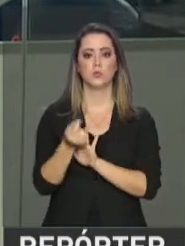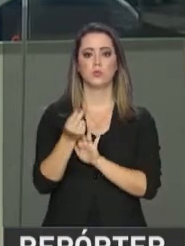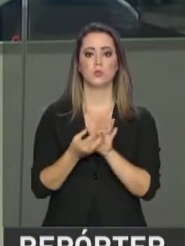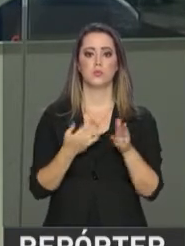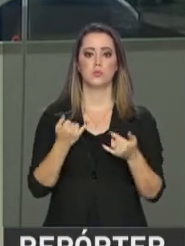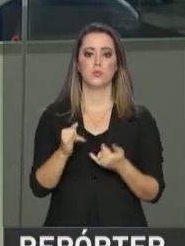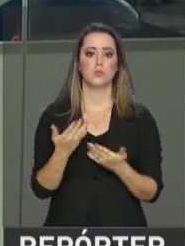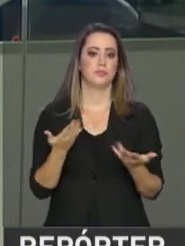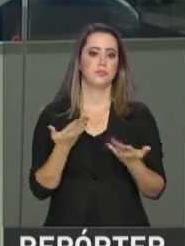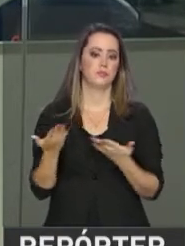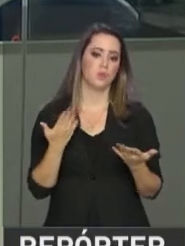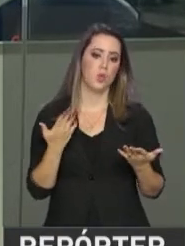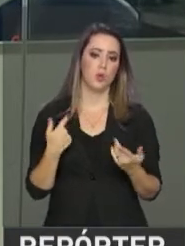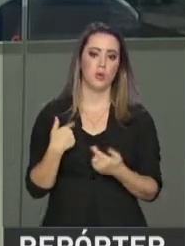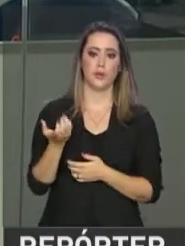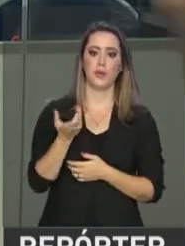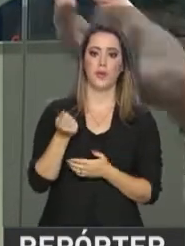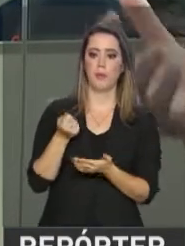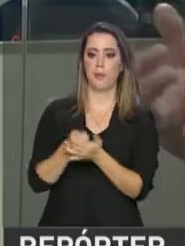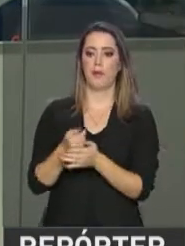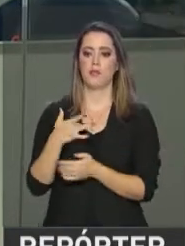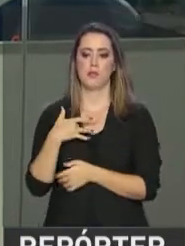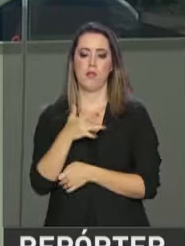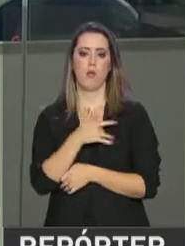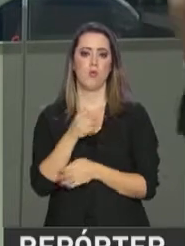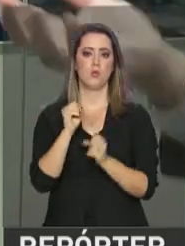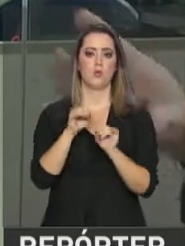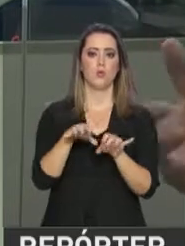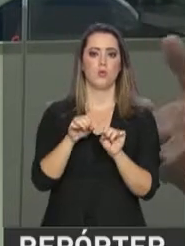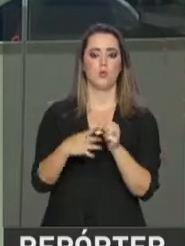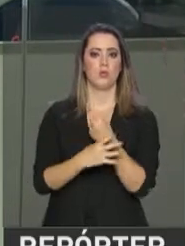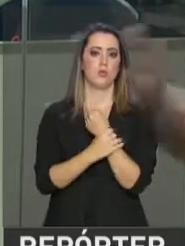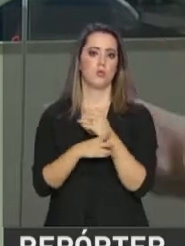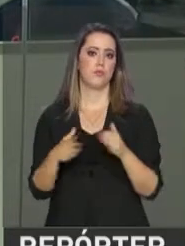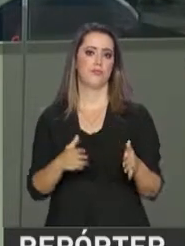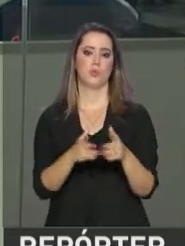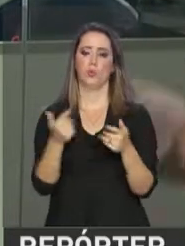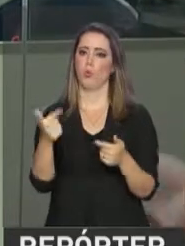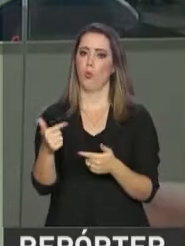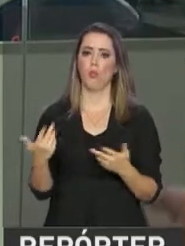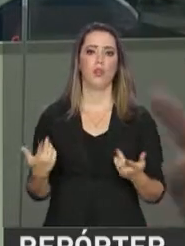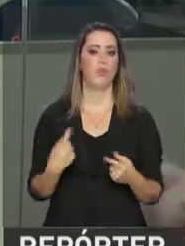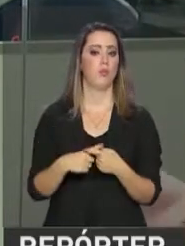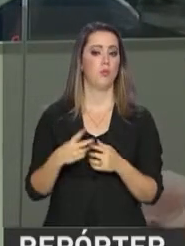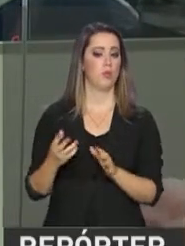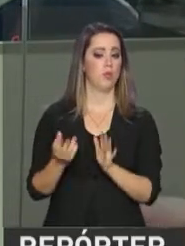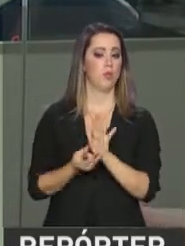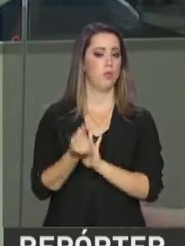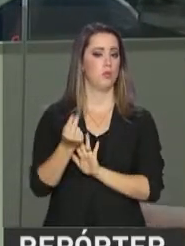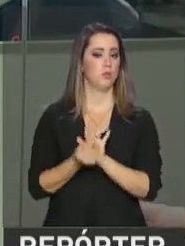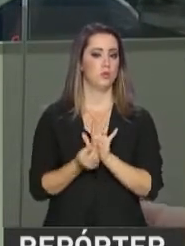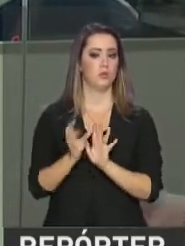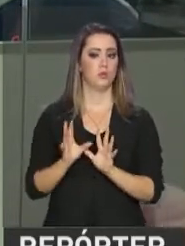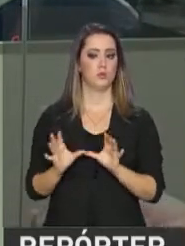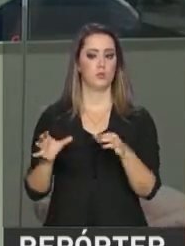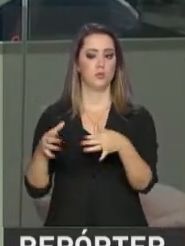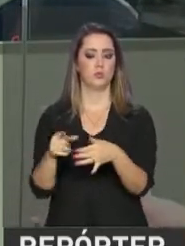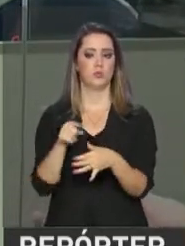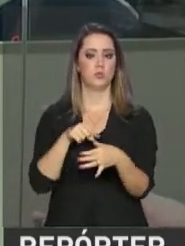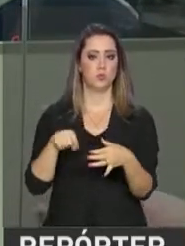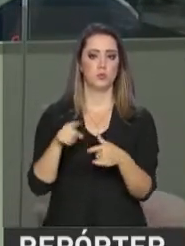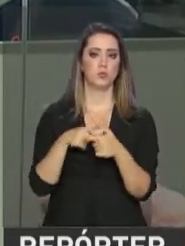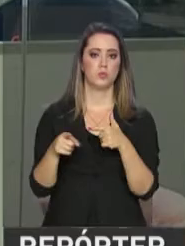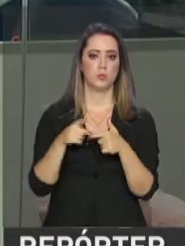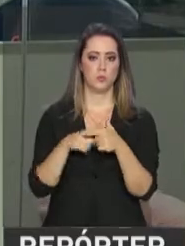vai adiantar a avó queria dinheiro para saúde e educação para a segurança para a história não vai ter que ficar com o pensamento totalmente dedicado às questões